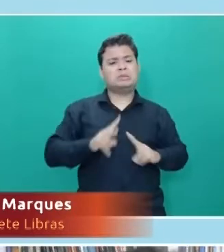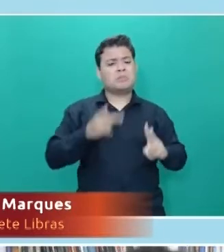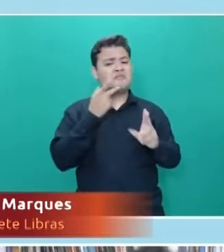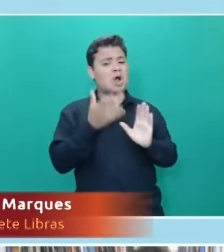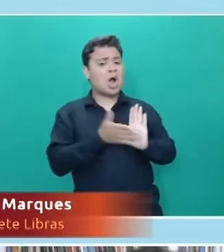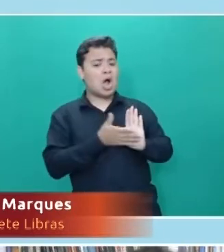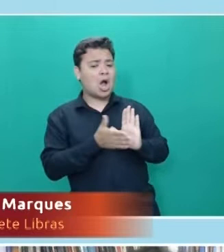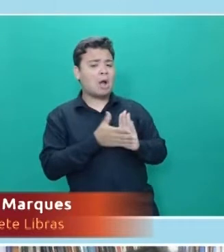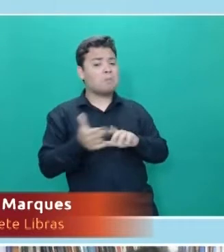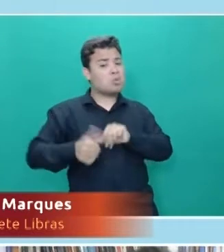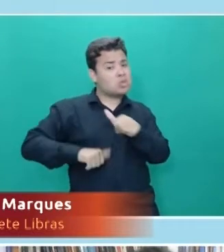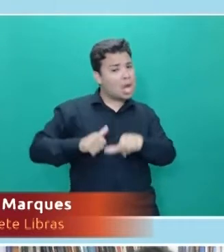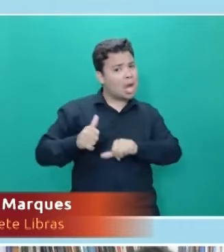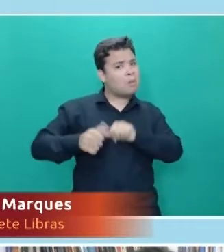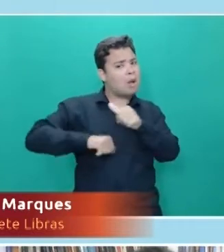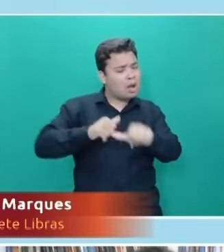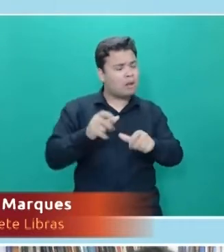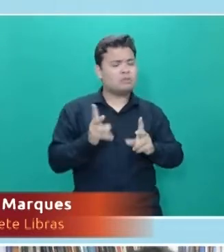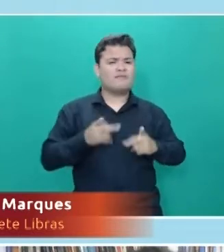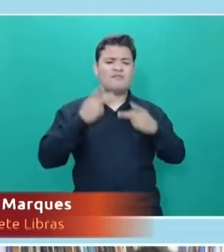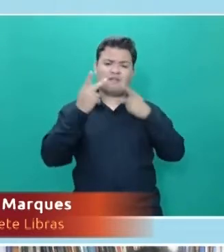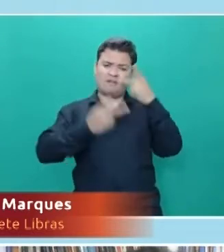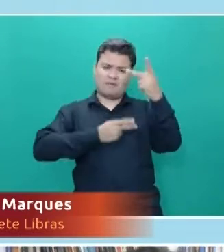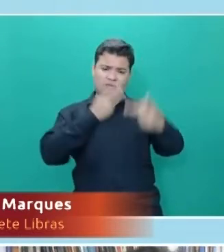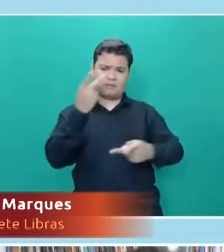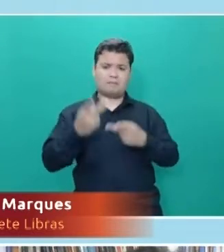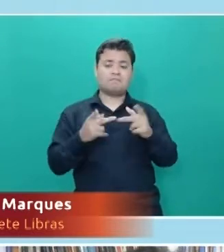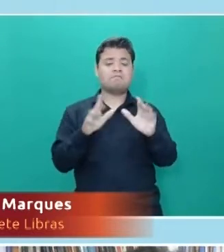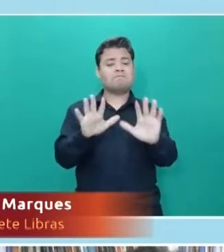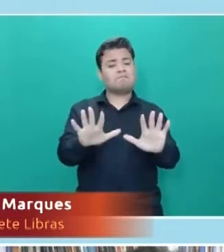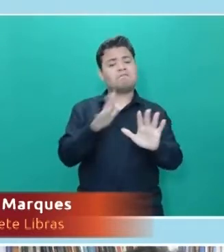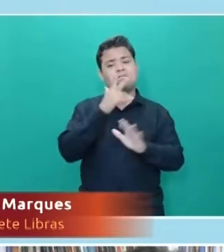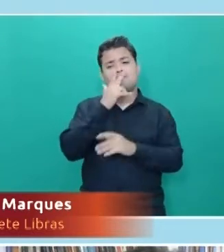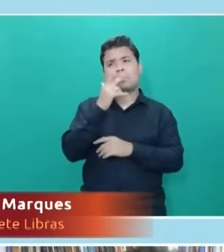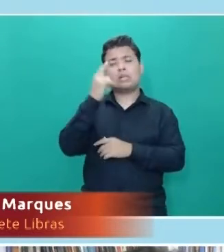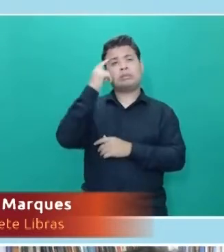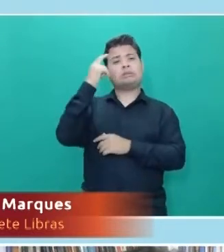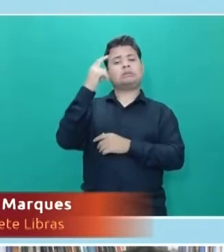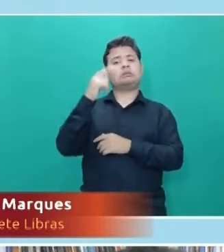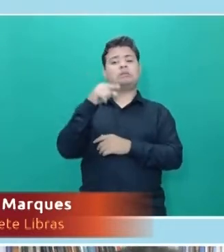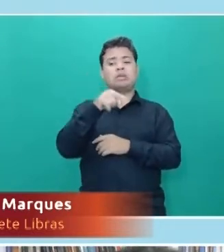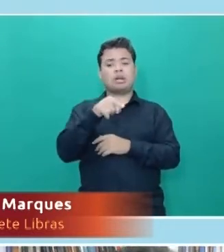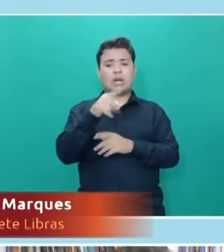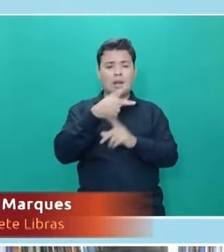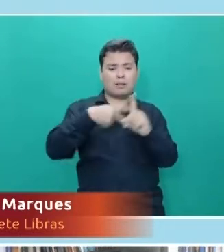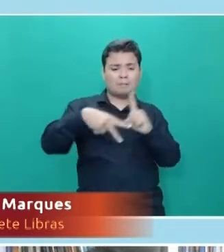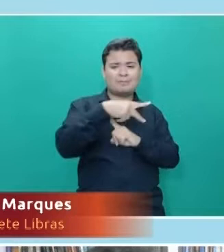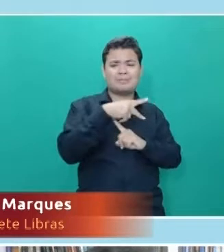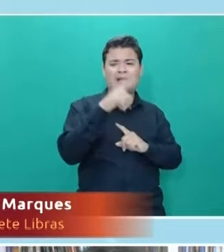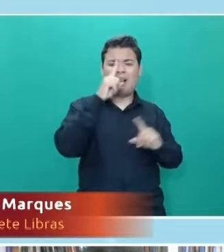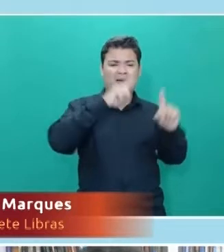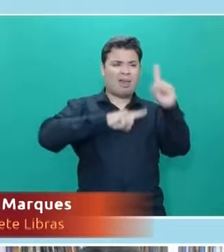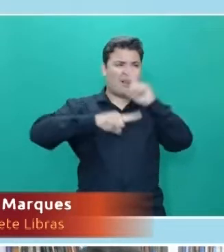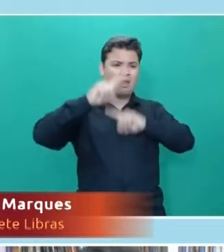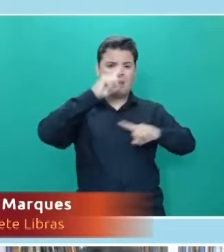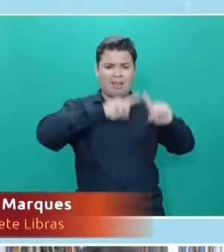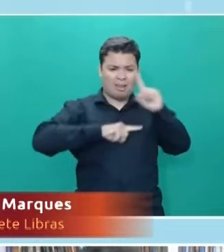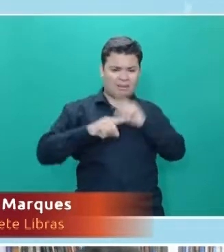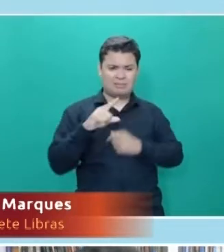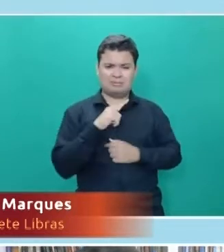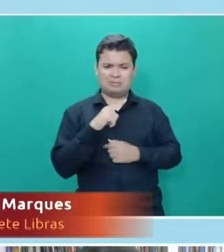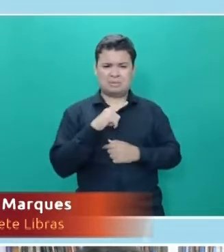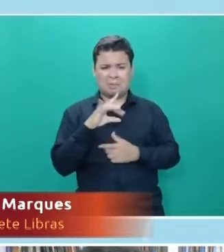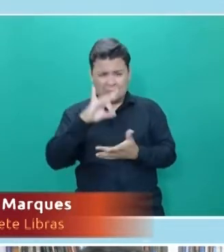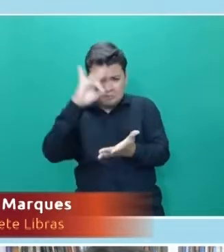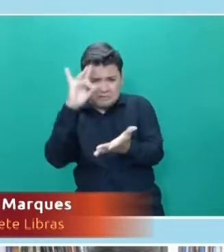gente vai falar de uma mais específica, mas há sempre uma ideia de que a Previdência seria deficitária. Queria que você falasse sobre isso. Isso é